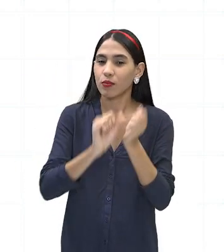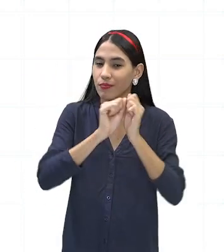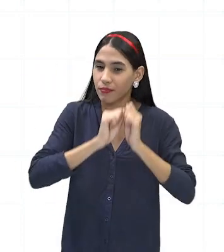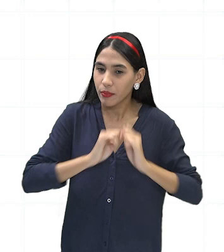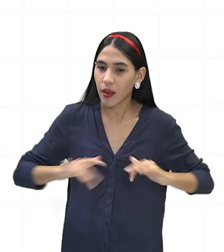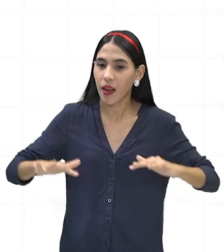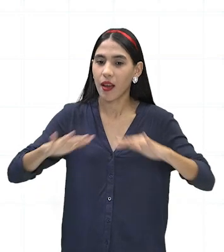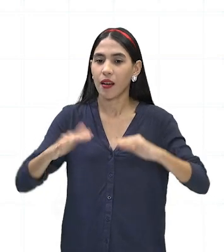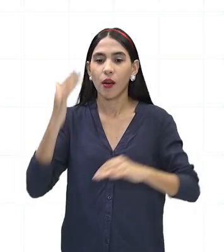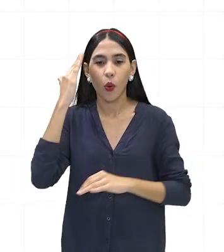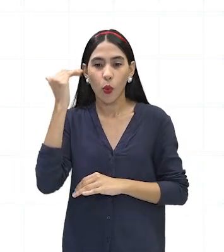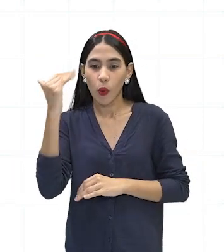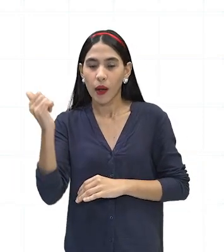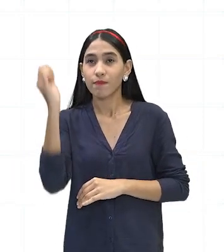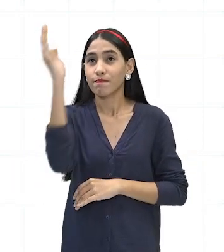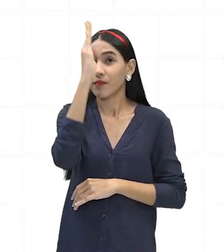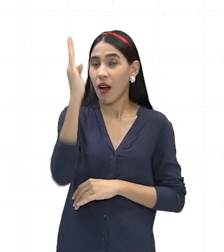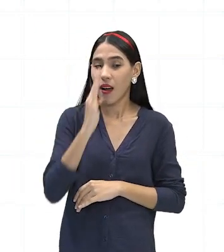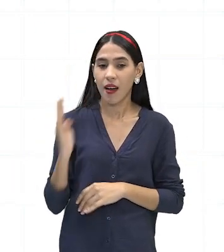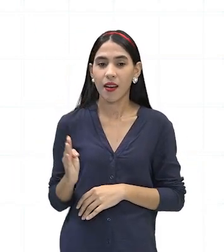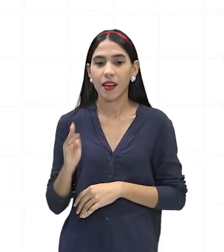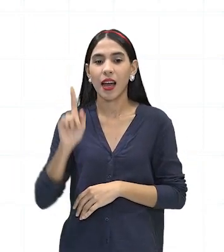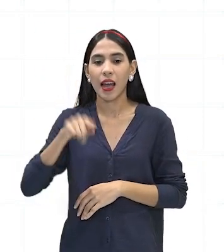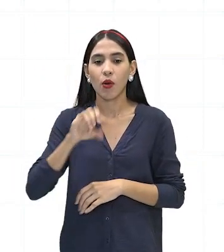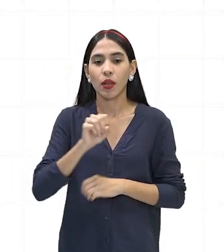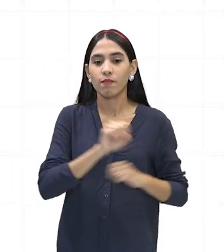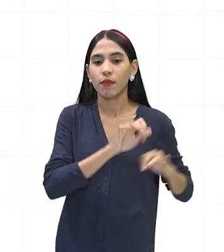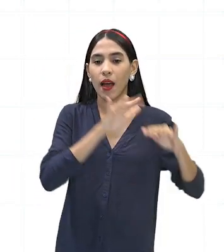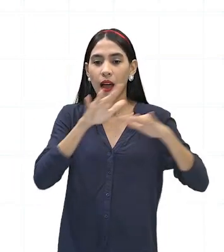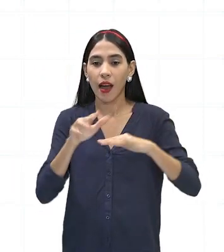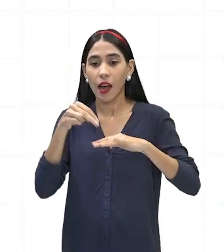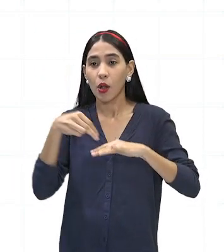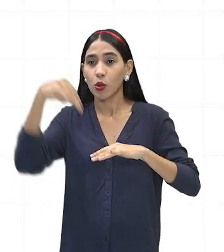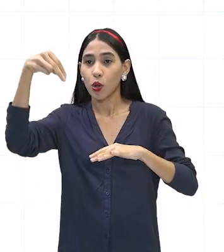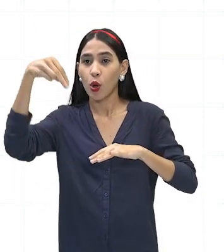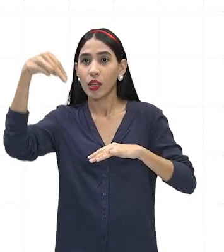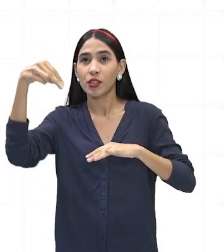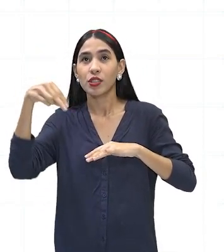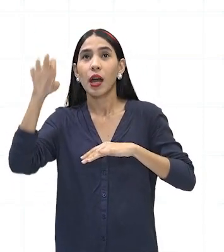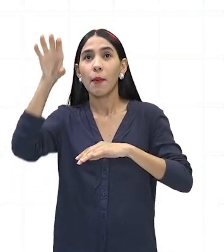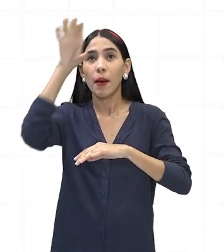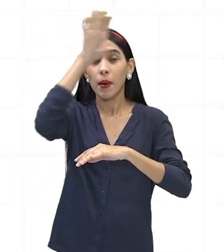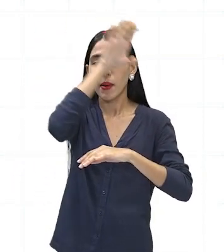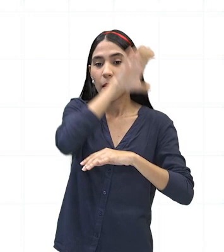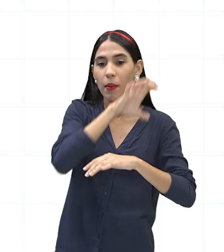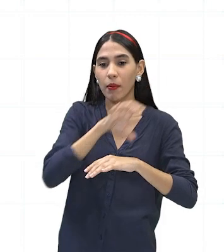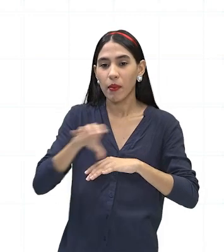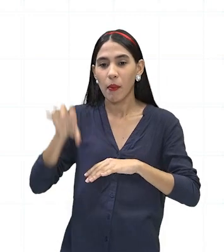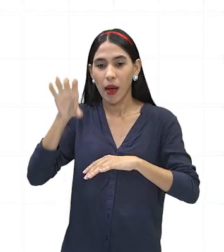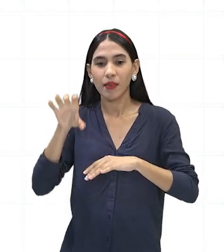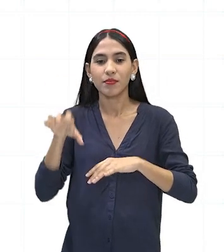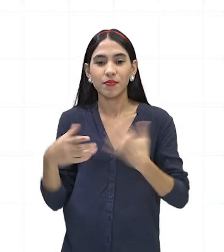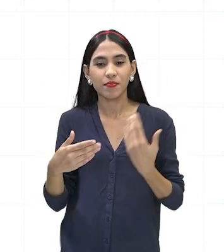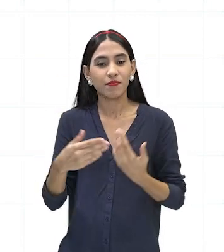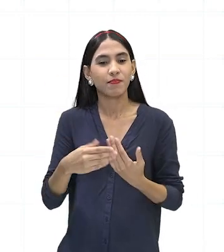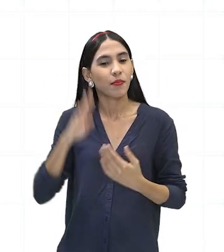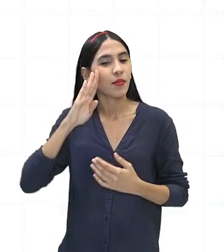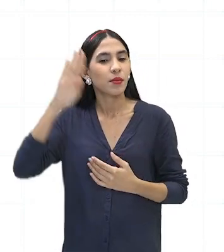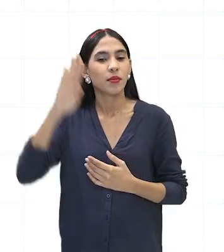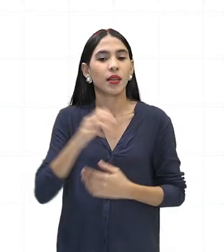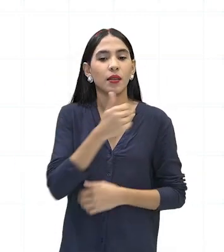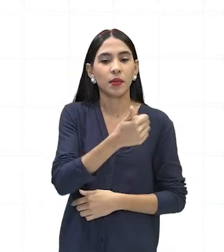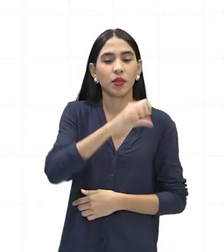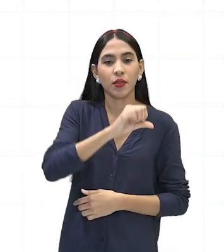difundiu o estilo pelo Brasil foi a migração nordestina para outros estados do país, sobretudo nas décadas